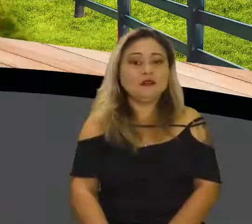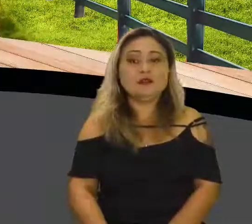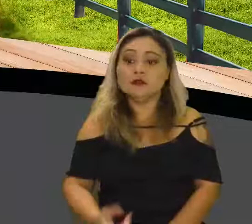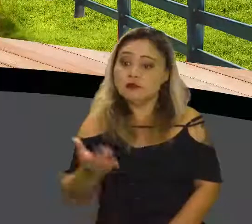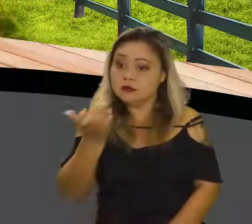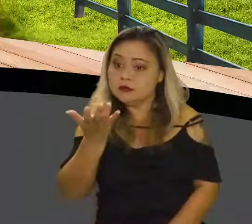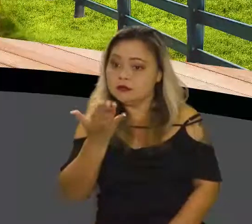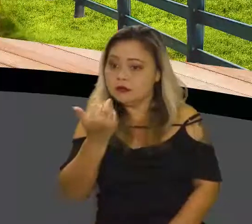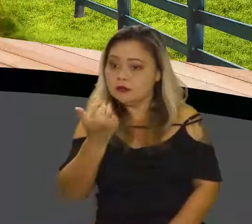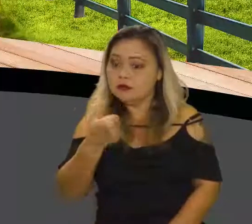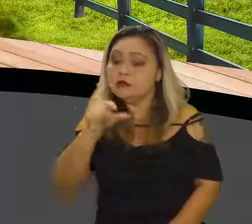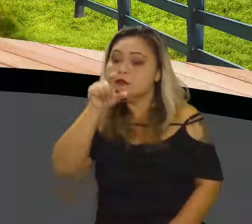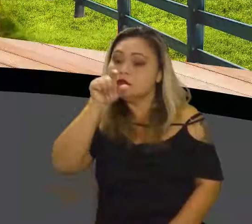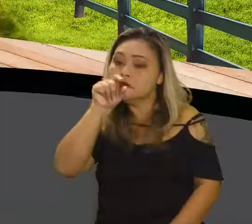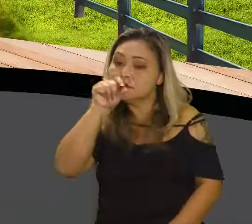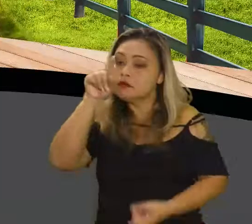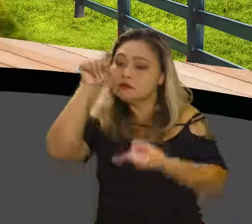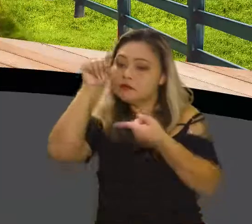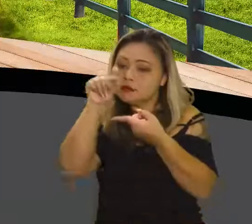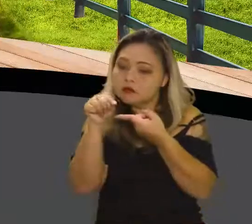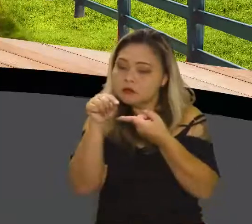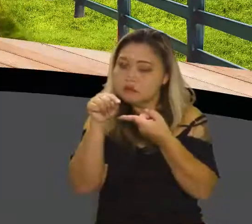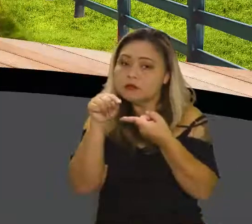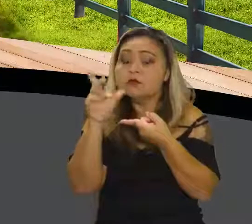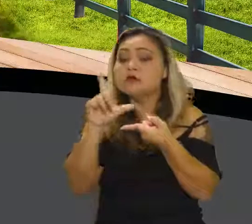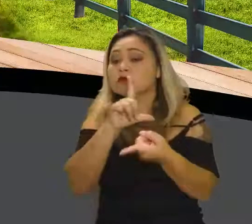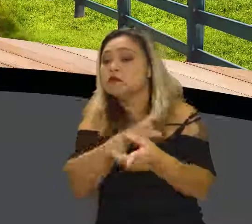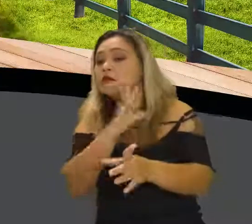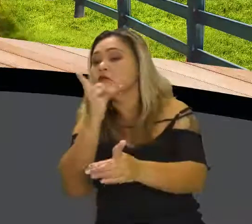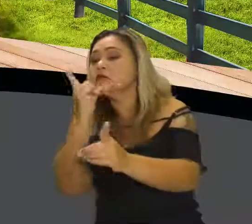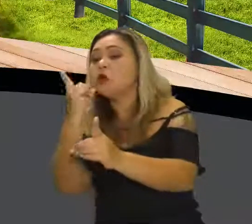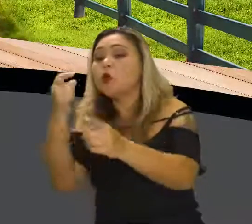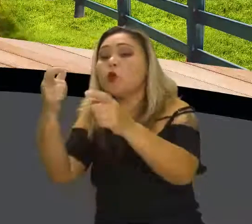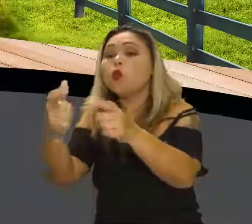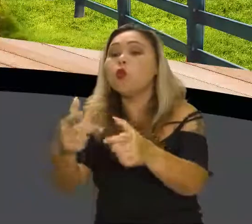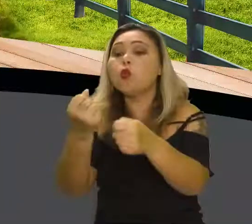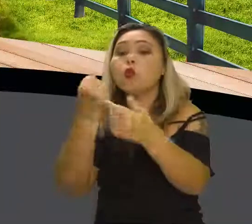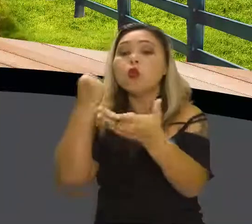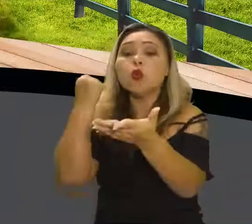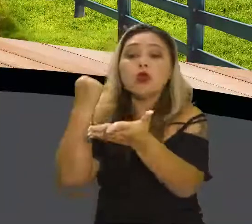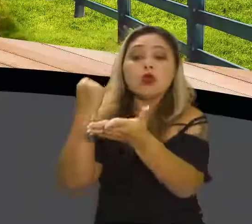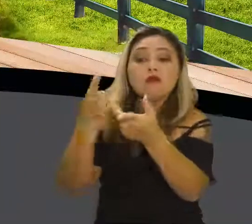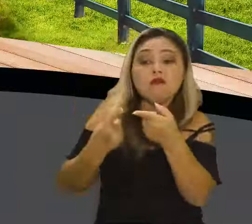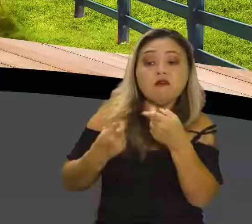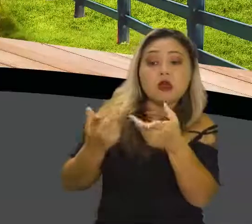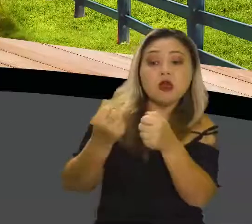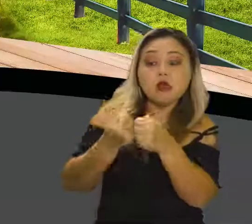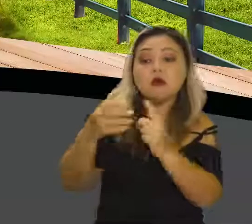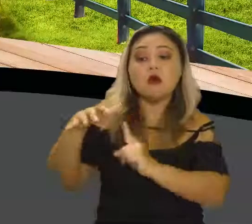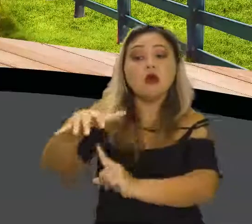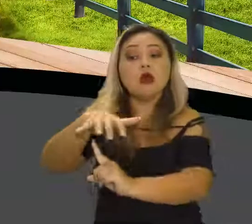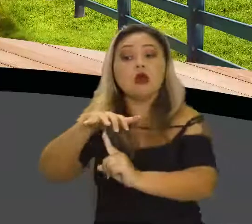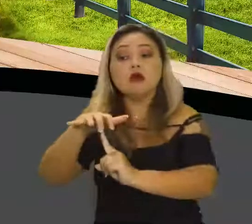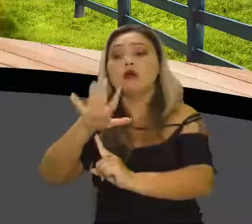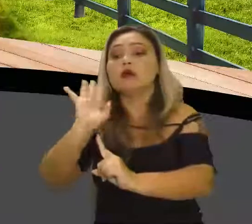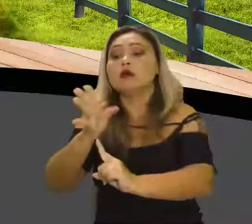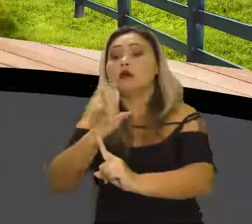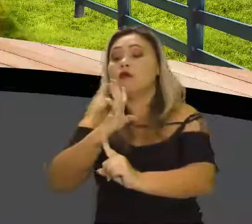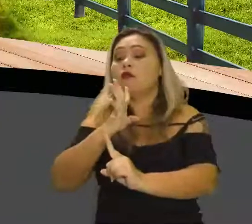Quando eu quero comer codorna, eu sei onde tem um local que vende, a feira, uma pessoa que a gente já